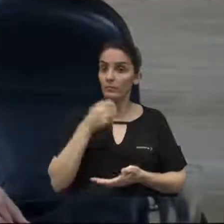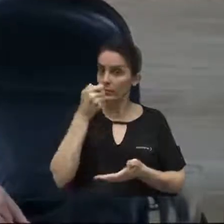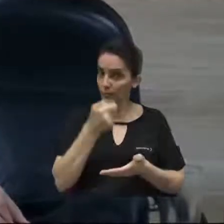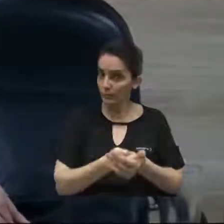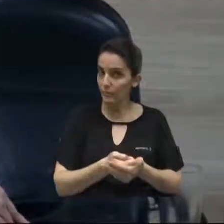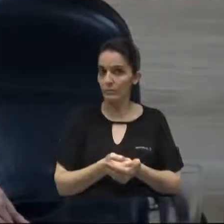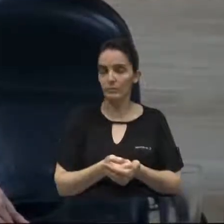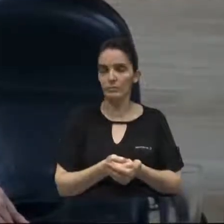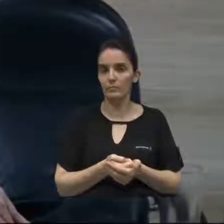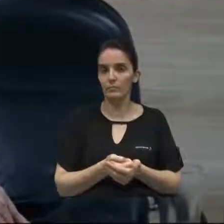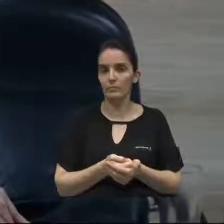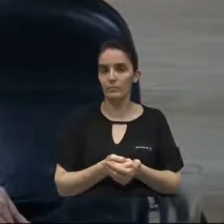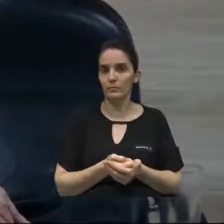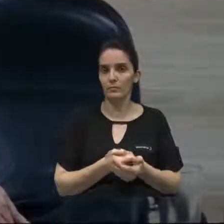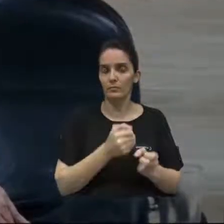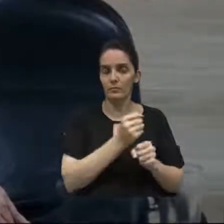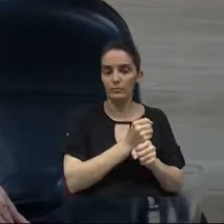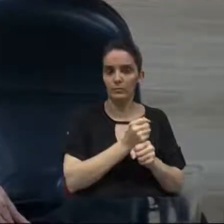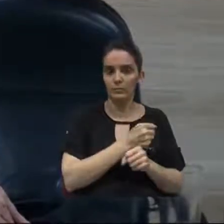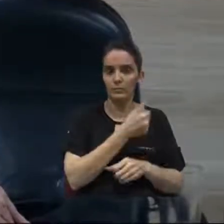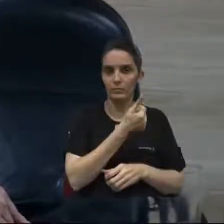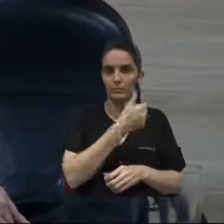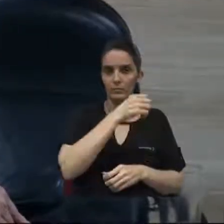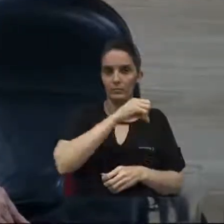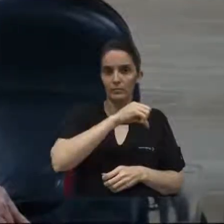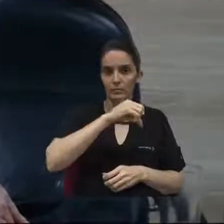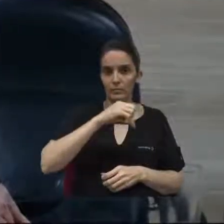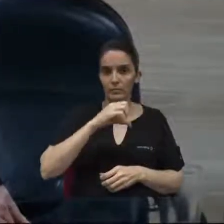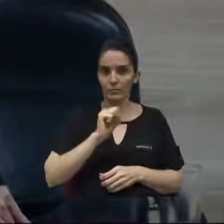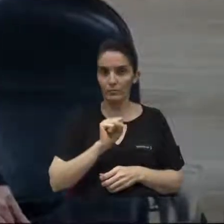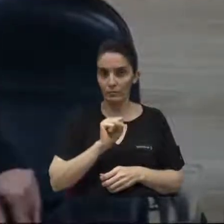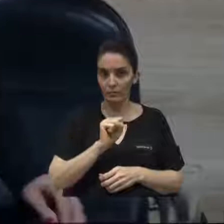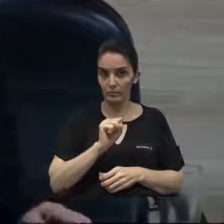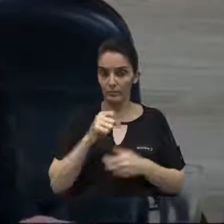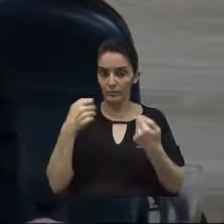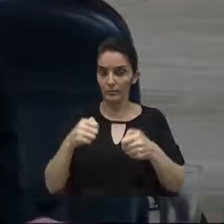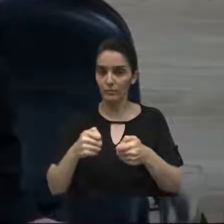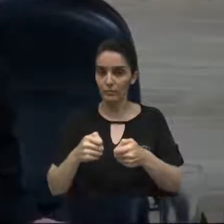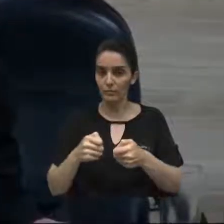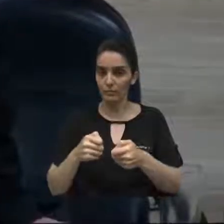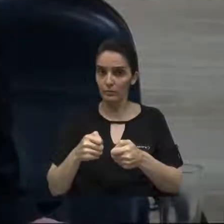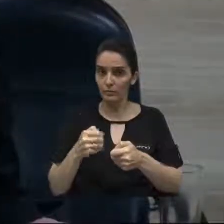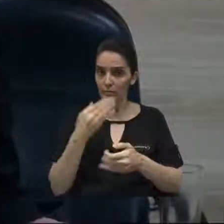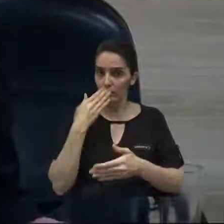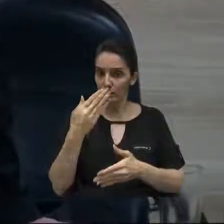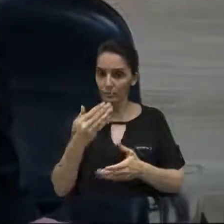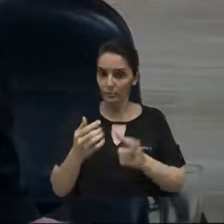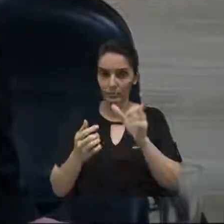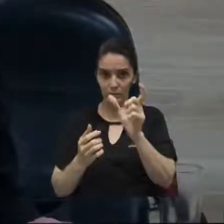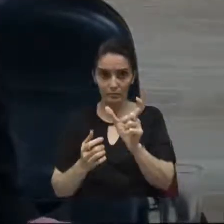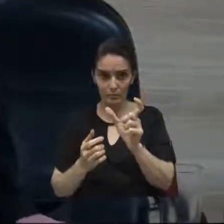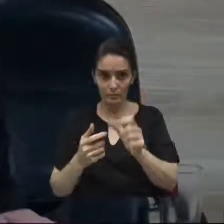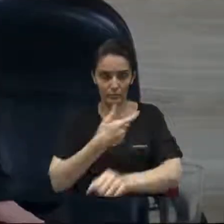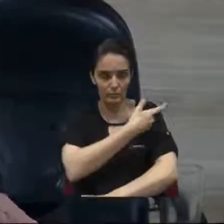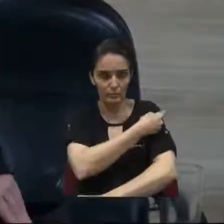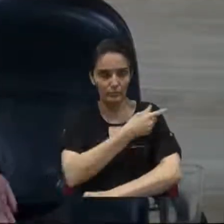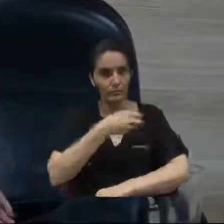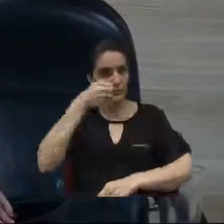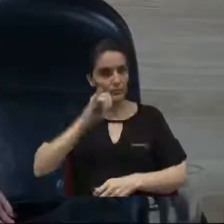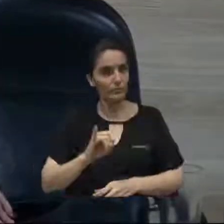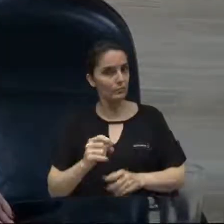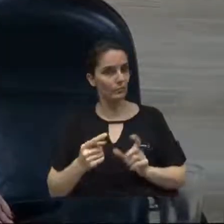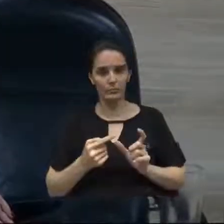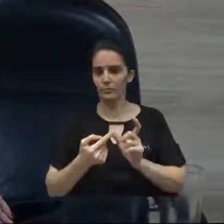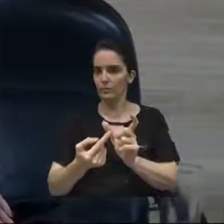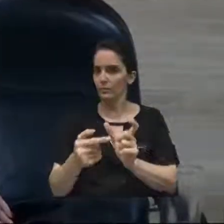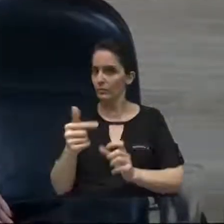obrigatoriamente, a partir de 1998, exigir a carteira de vacinação. A não apresentação, no artigo 2º, a não apresentação da carteira